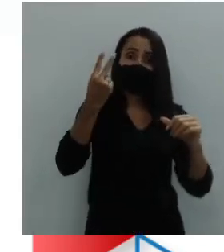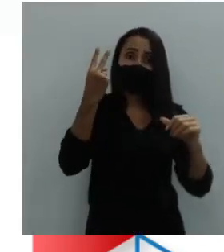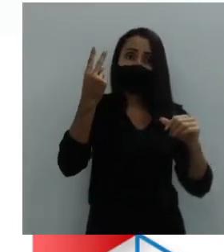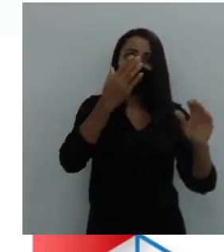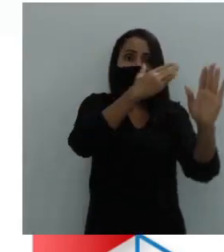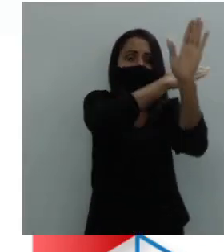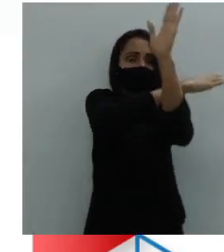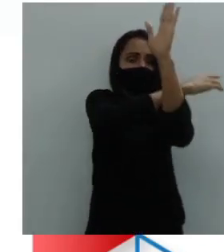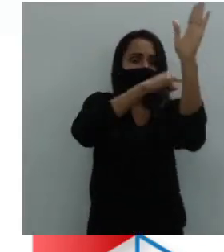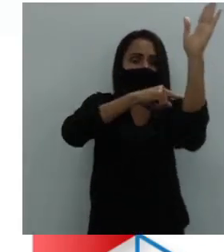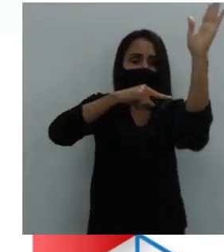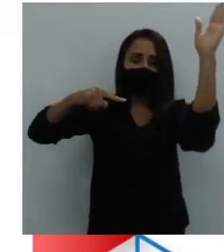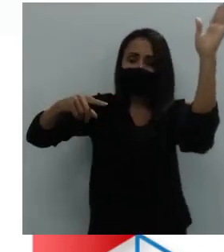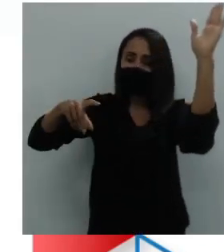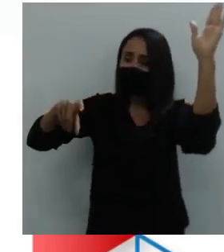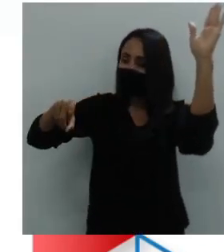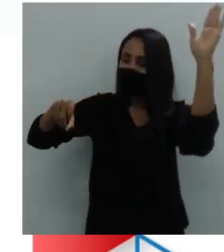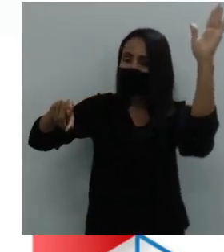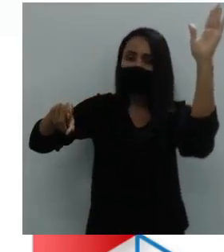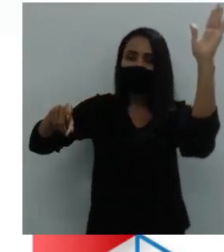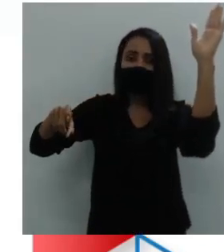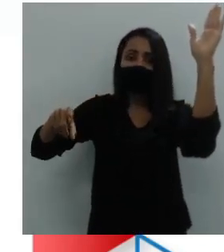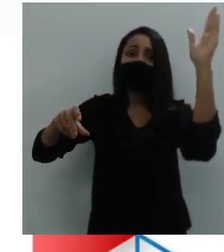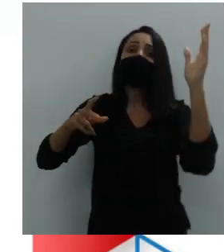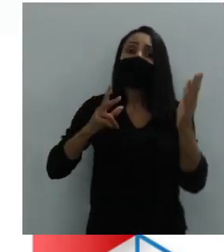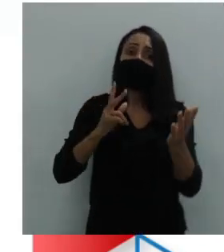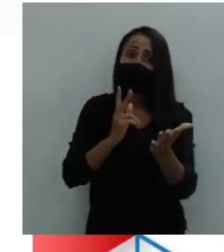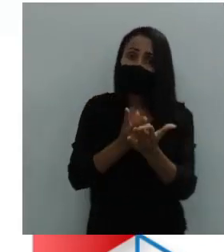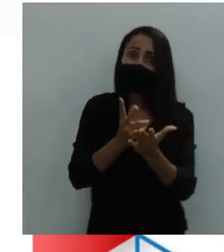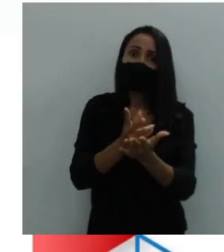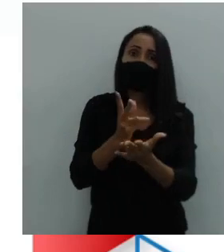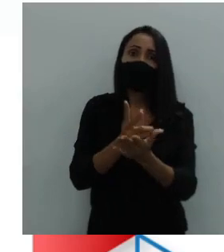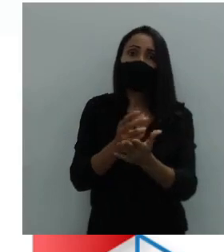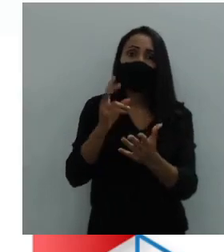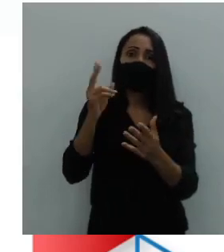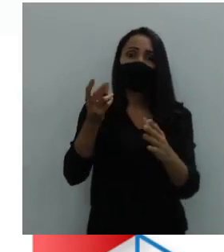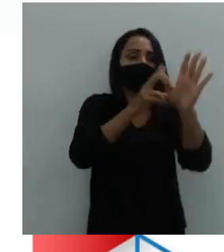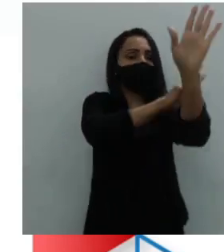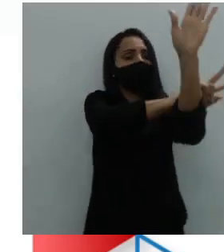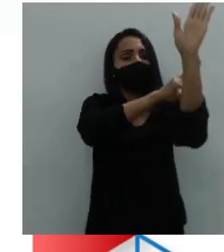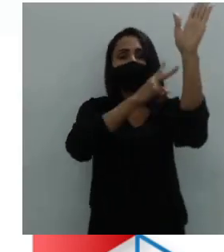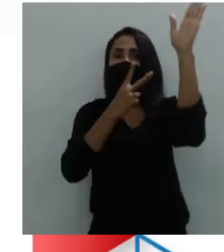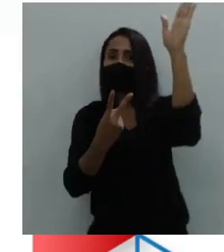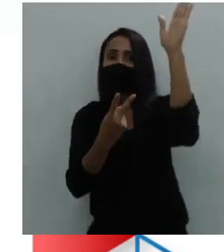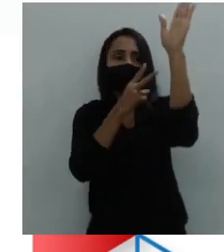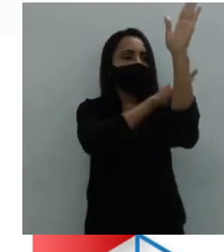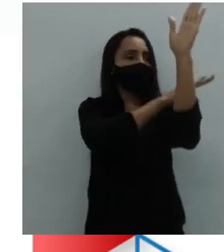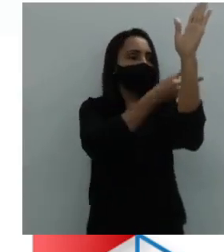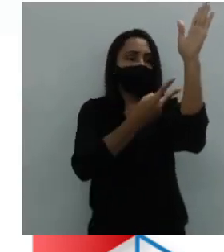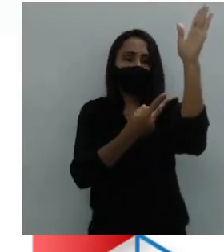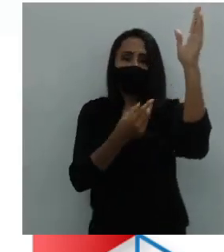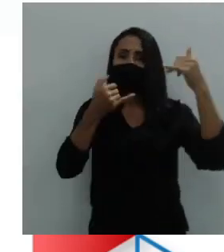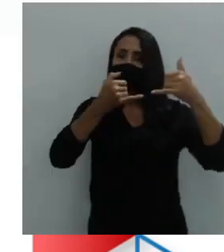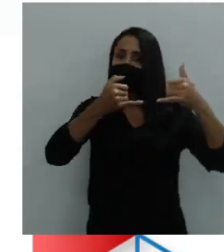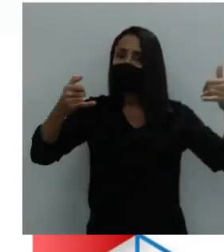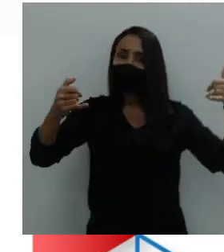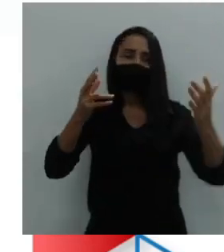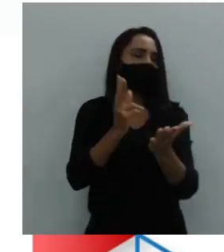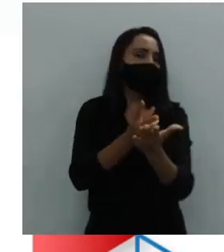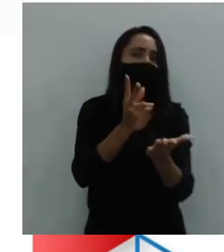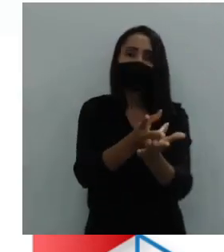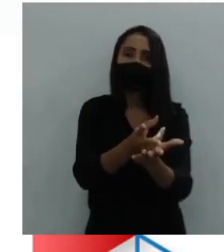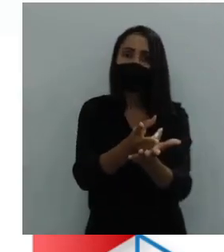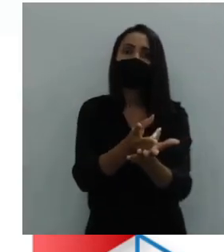das abscissas. Quando eu faço isso, ele continua só mudando de quadrante na mesma linha. Se eu trocasse